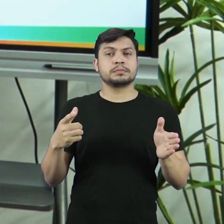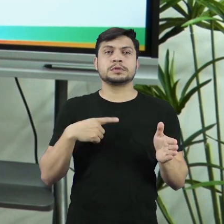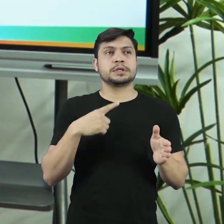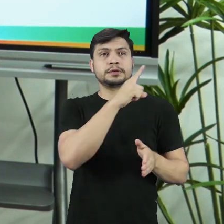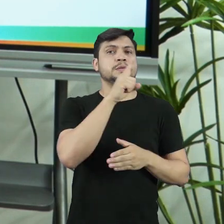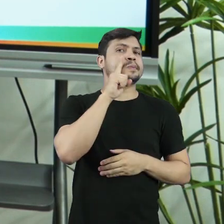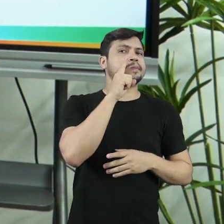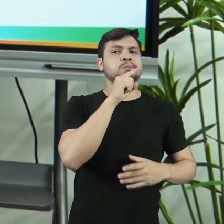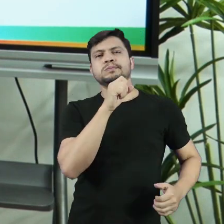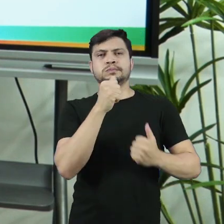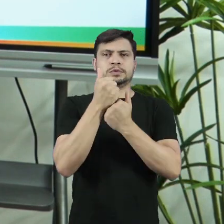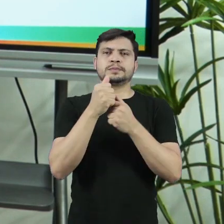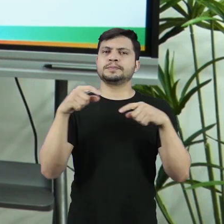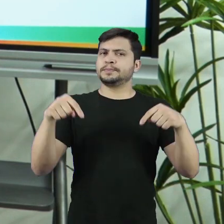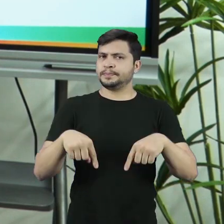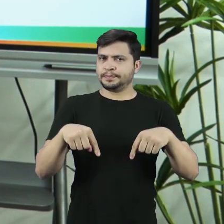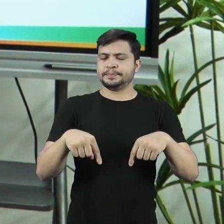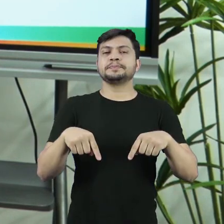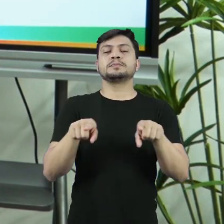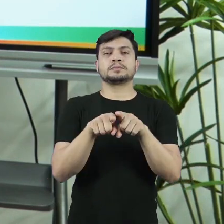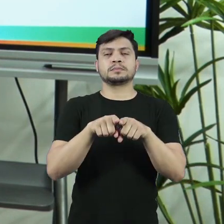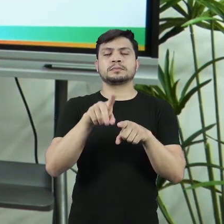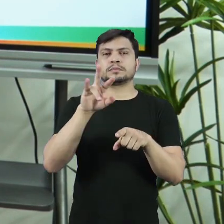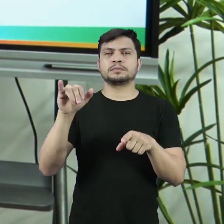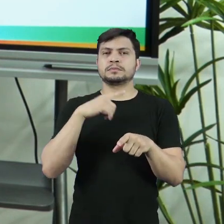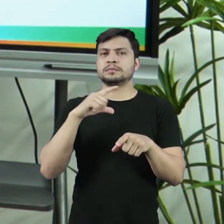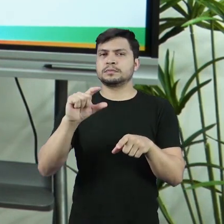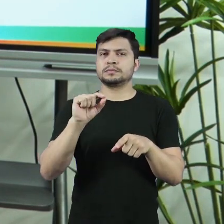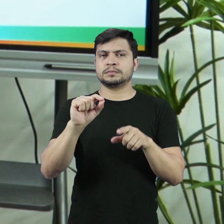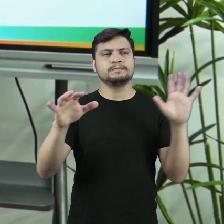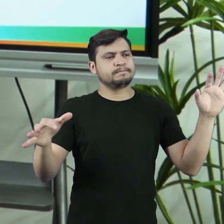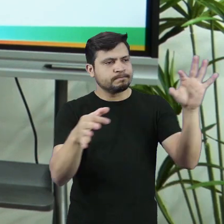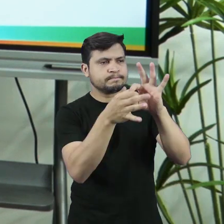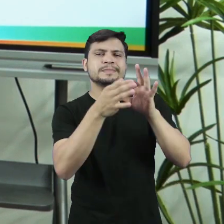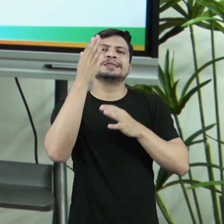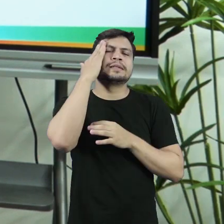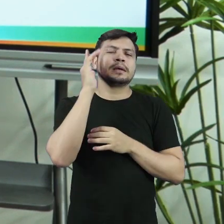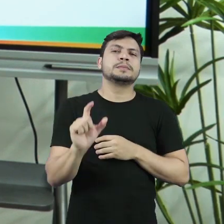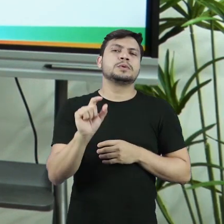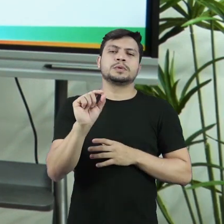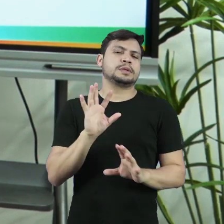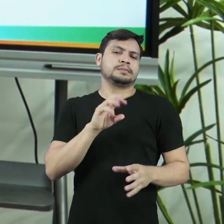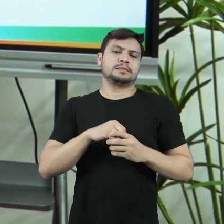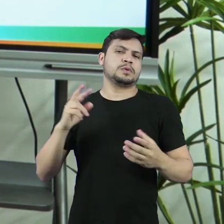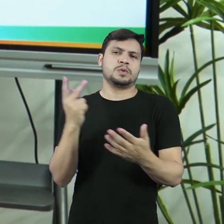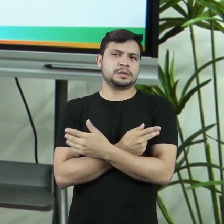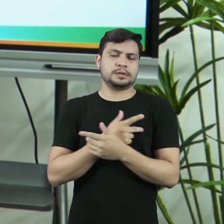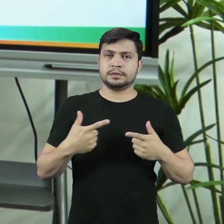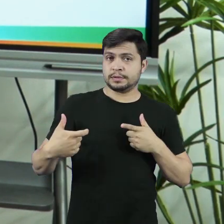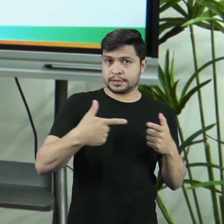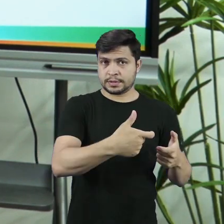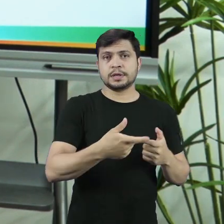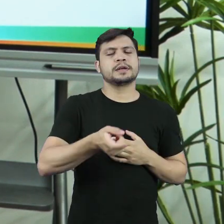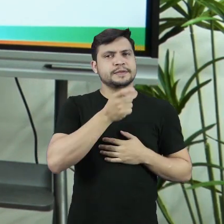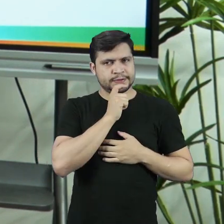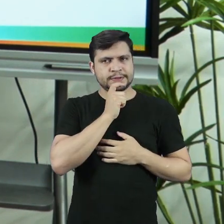Estados Unidos, que vai estar justamente alinhado ao que está acontecendo na Guerra Fria, para além do espaço território nacional, que a